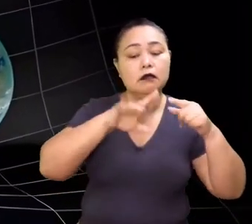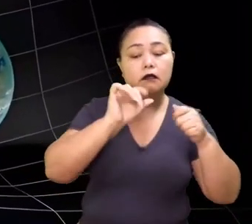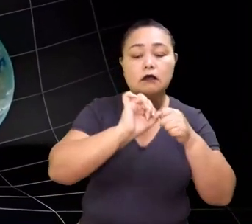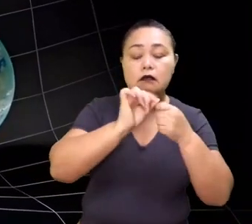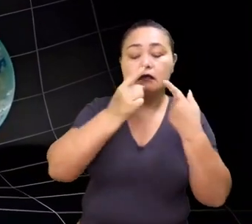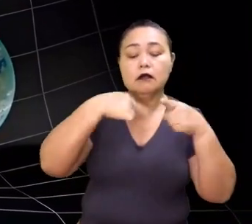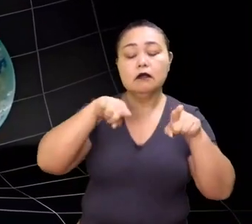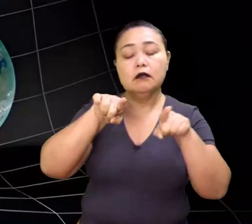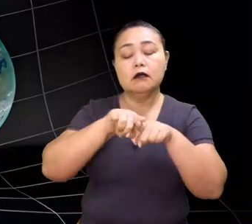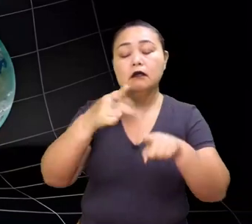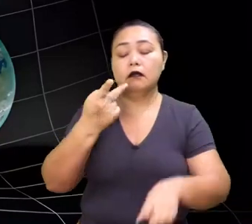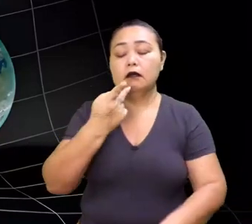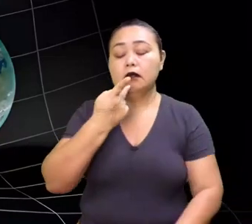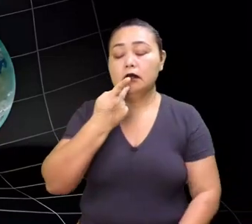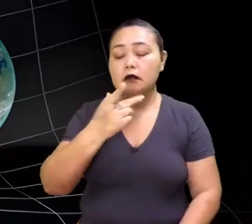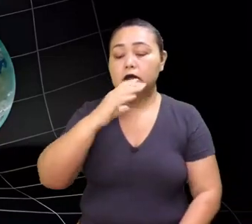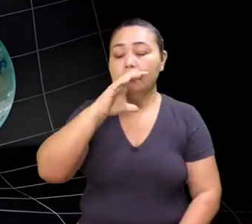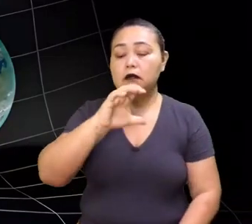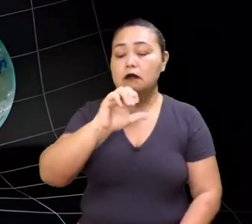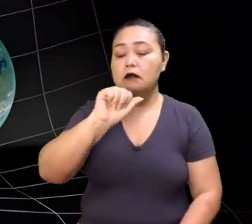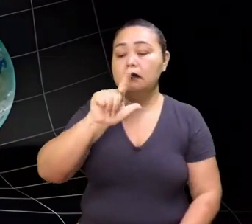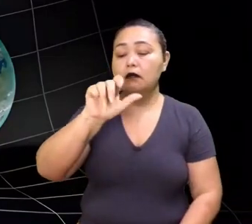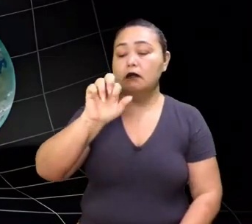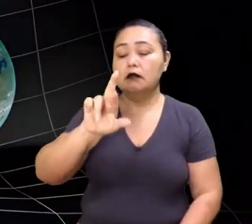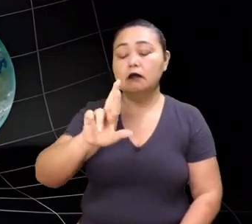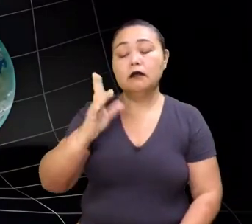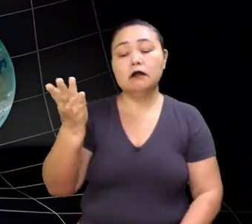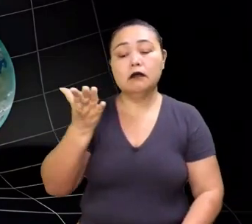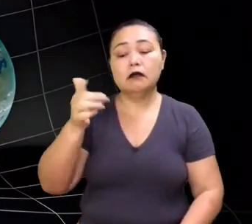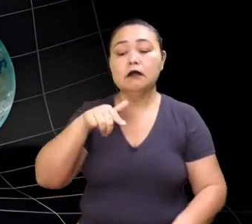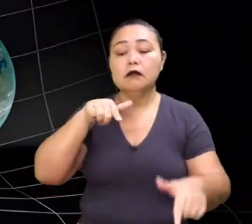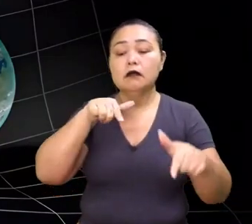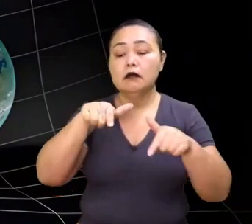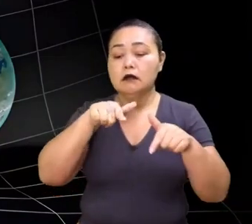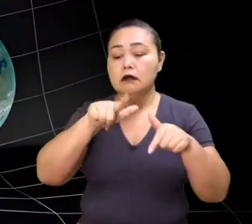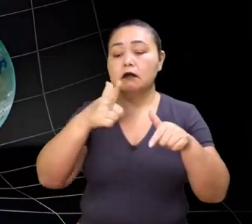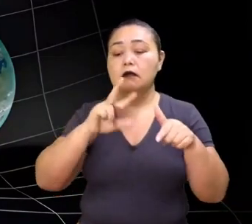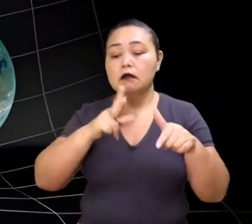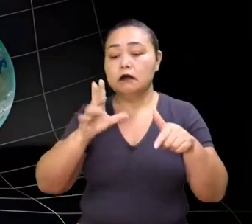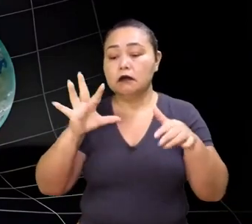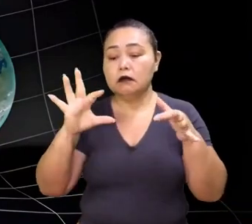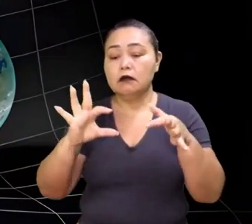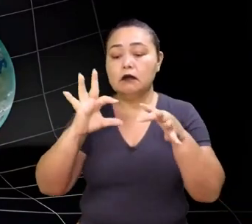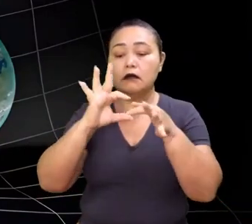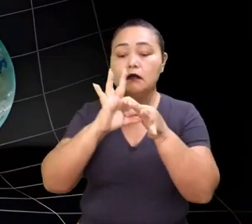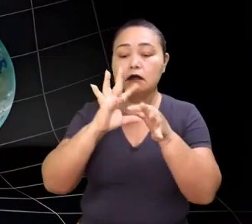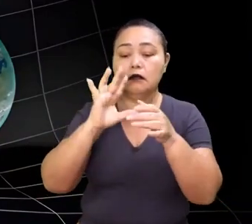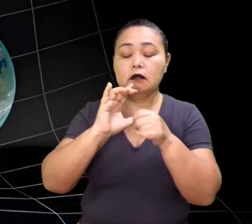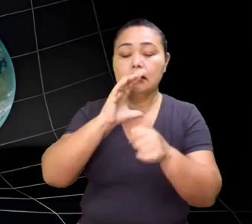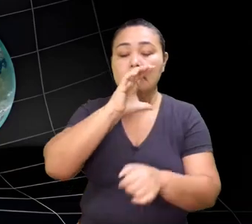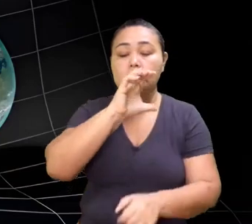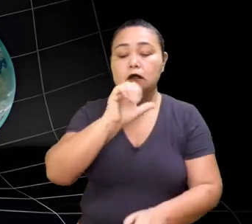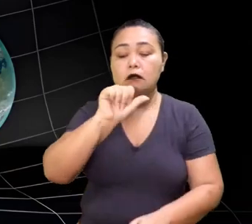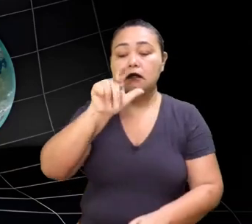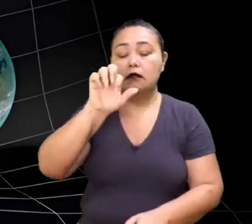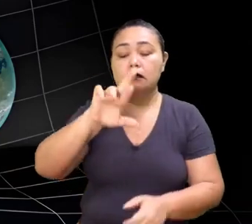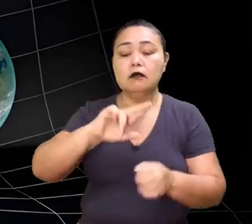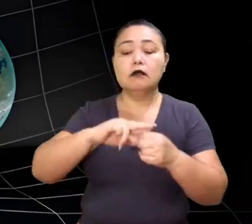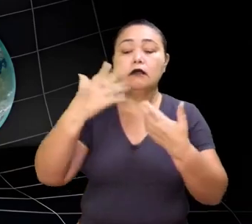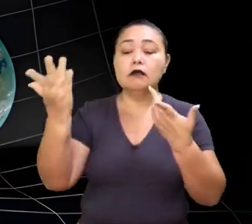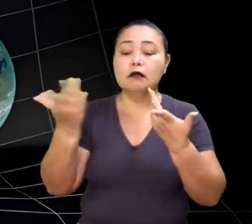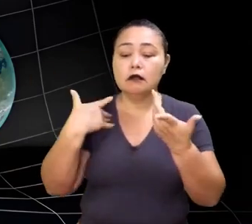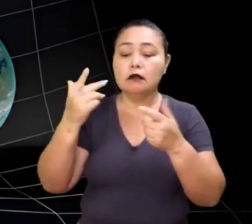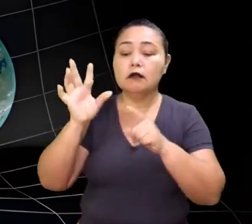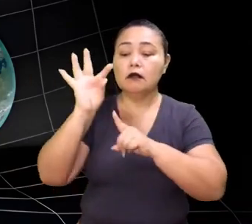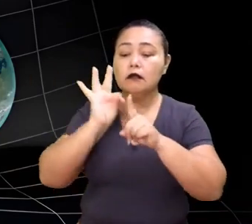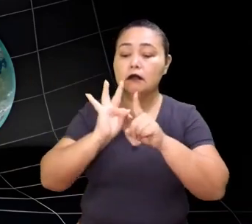calor e agora o trabalho realizado pelo calor inclusive em máquinas né então nós estamos começando aí a termodinâmica